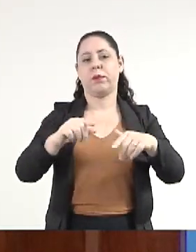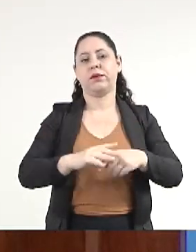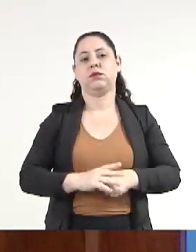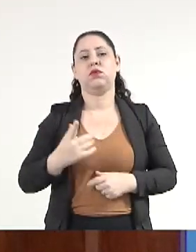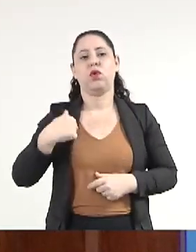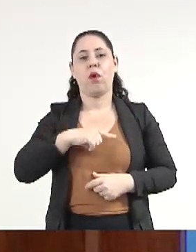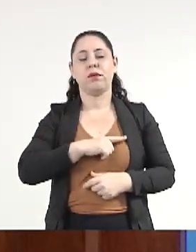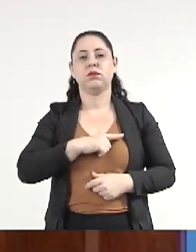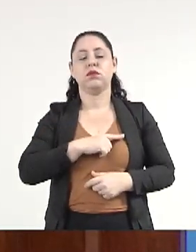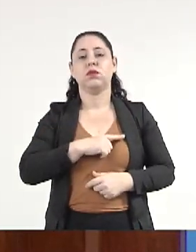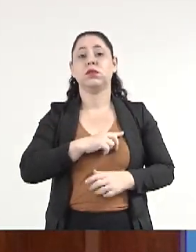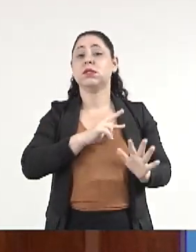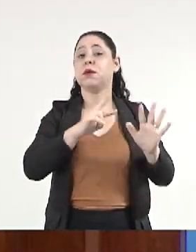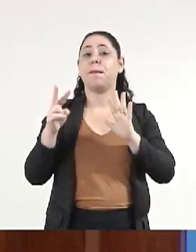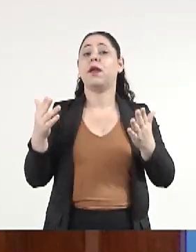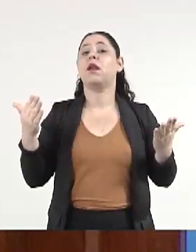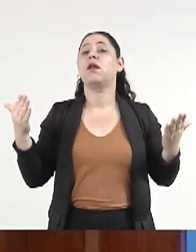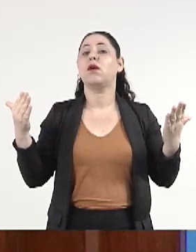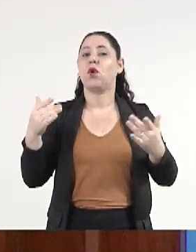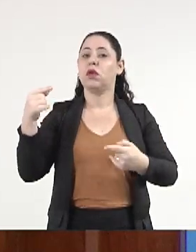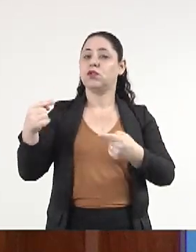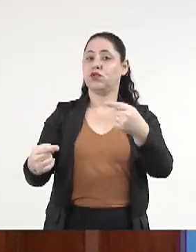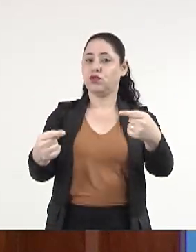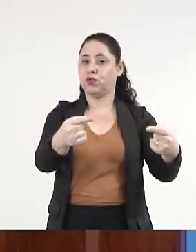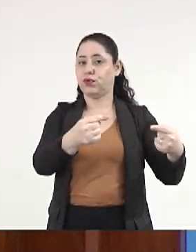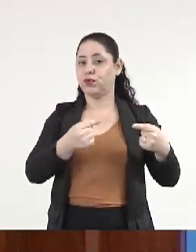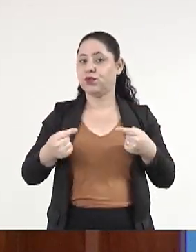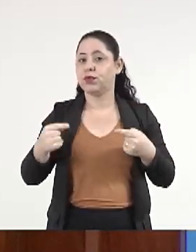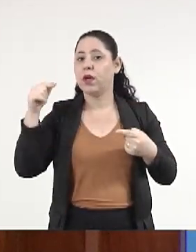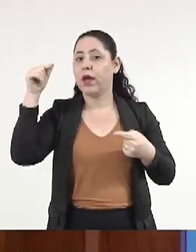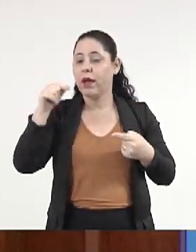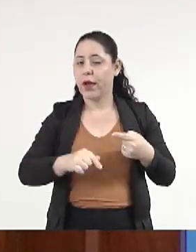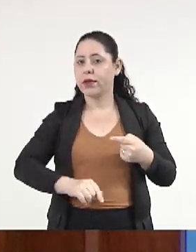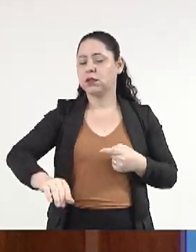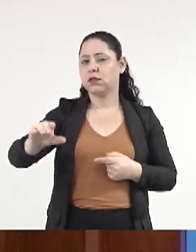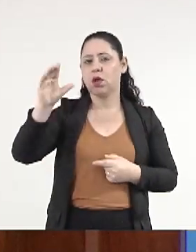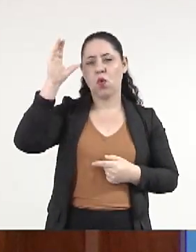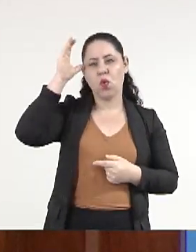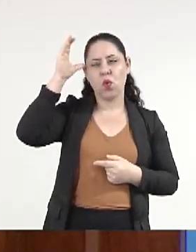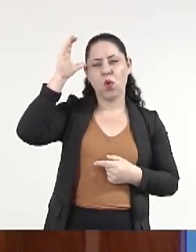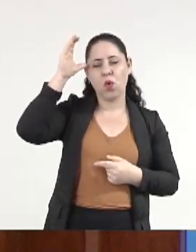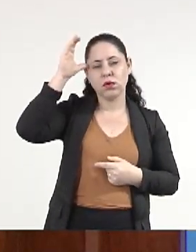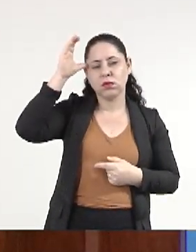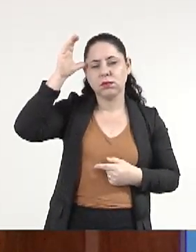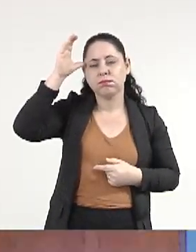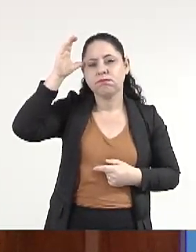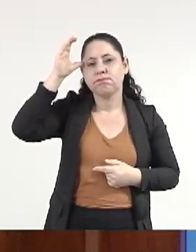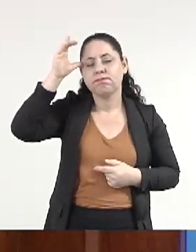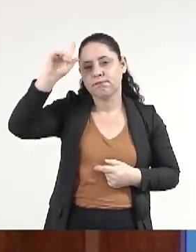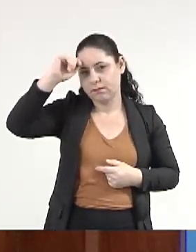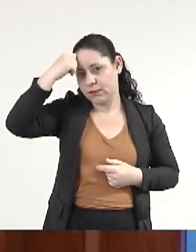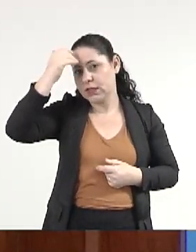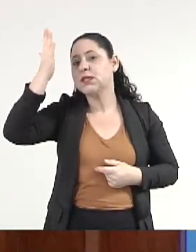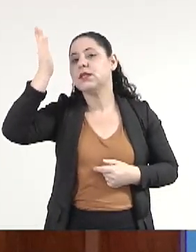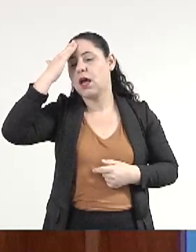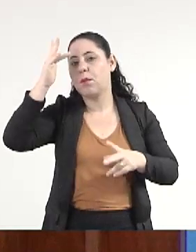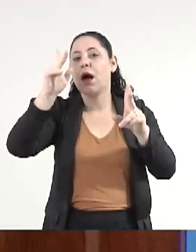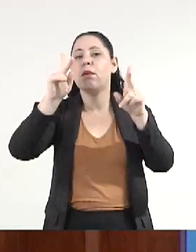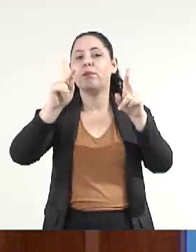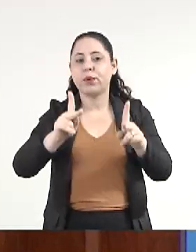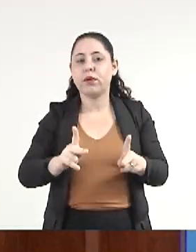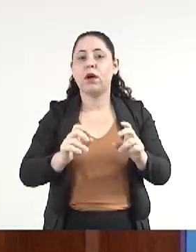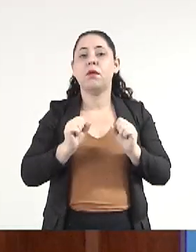Nós estamos esta semana discutindo aqui a consciência negra e nós sabemos que toda a